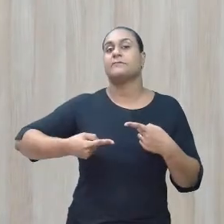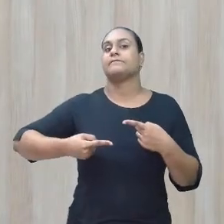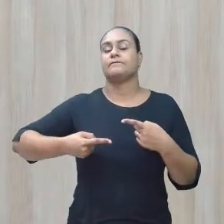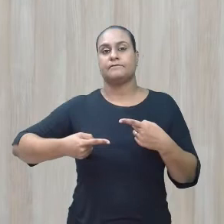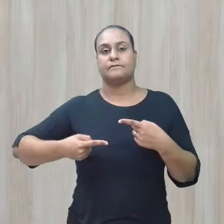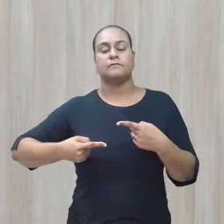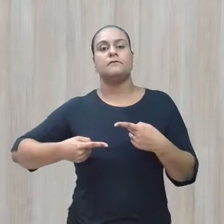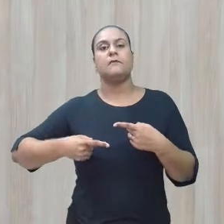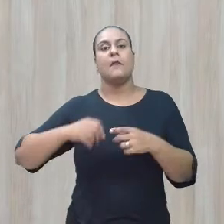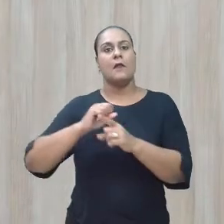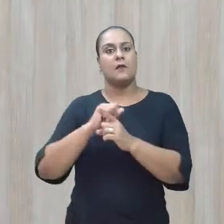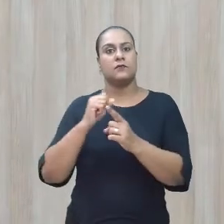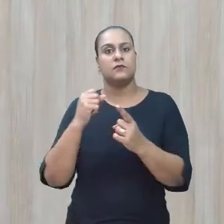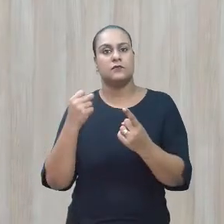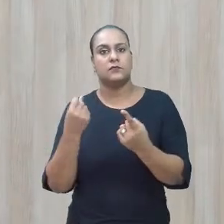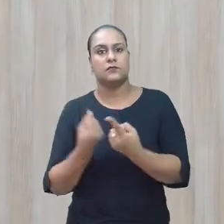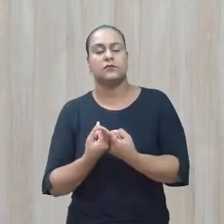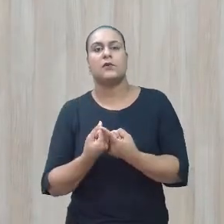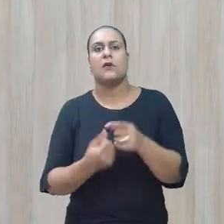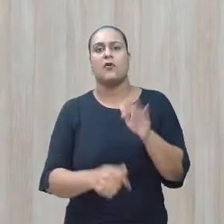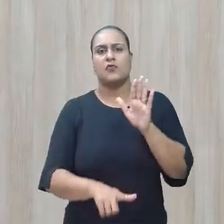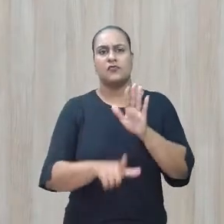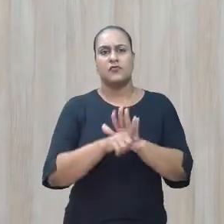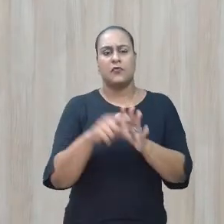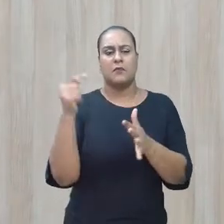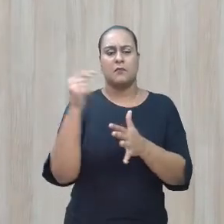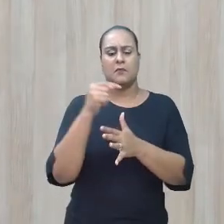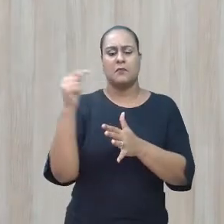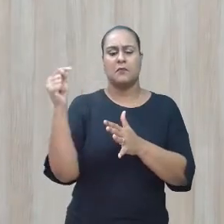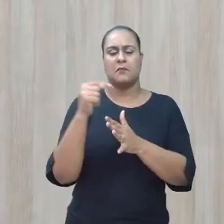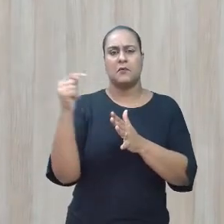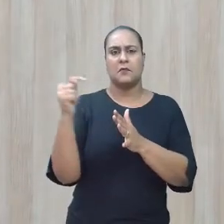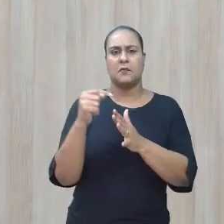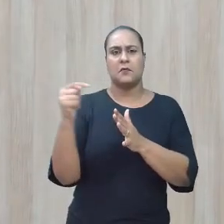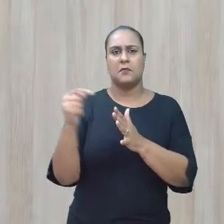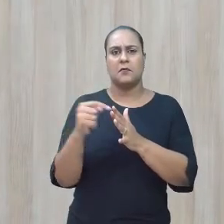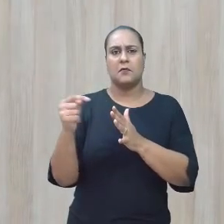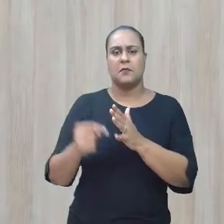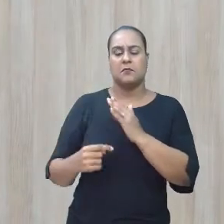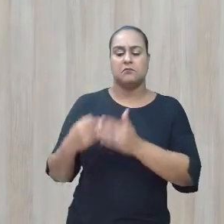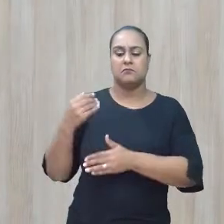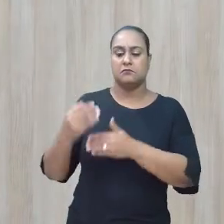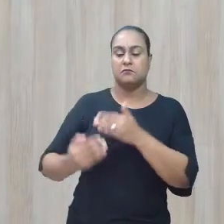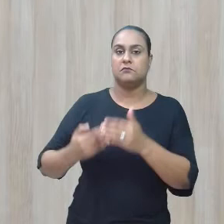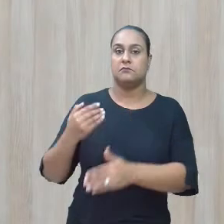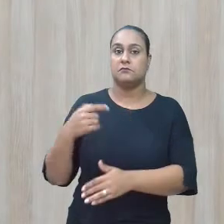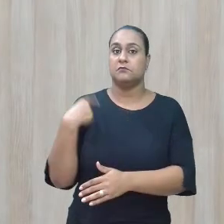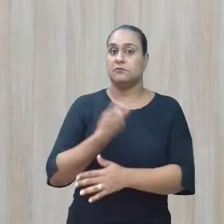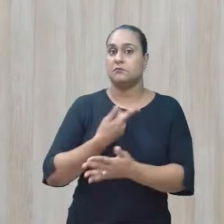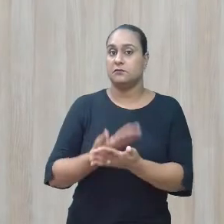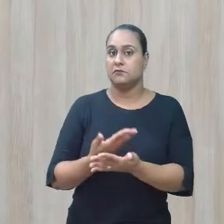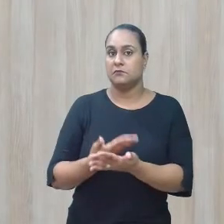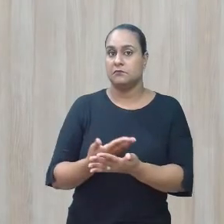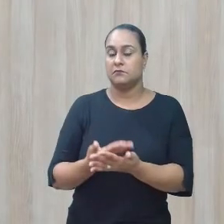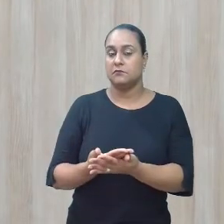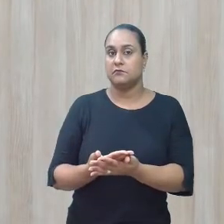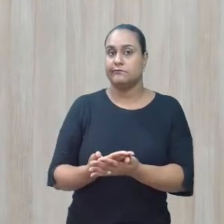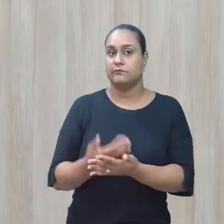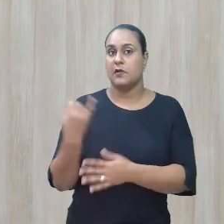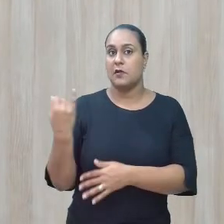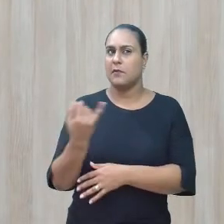de valores, de uma legislação, uma série de questões que a gente vai estudando. E é importante dizer que hoje, a gente está